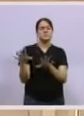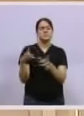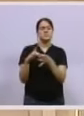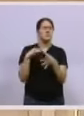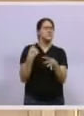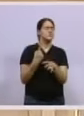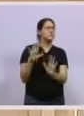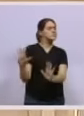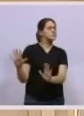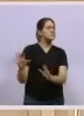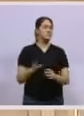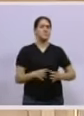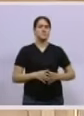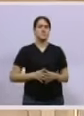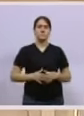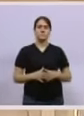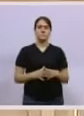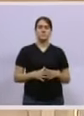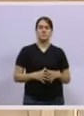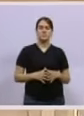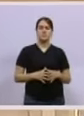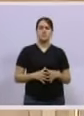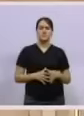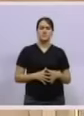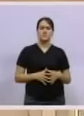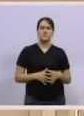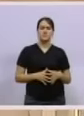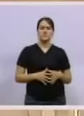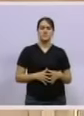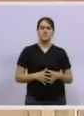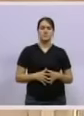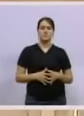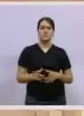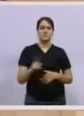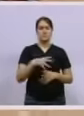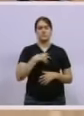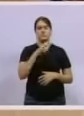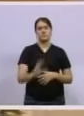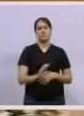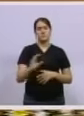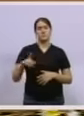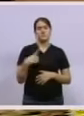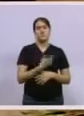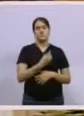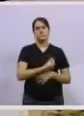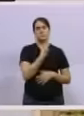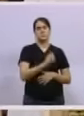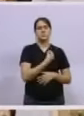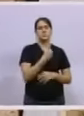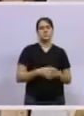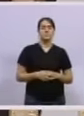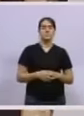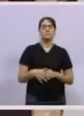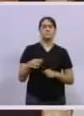estou aposentado. Não. Isso não é postura de cristão. A nossa vida é o desafio diário